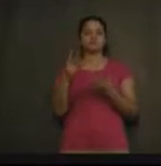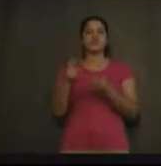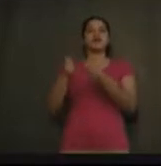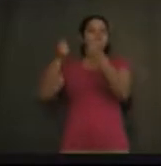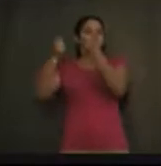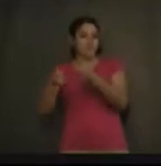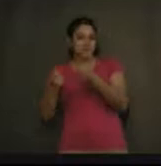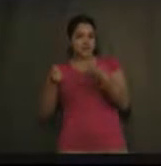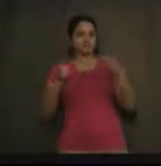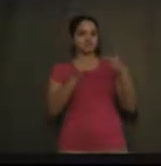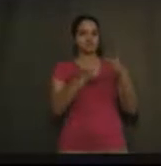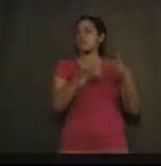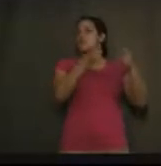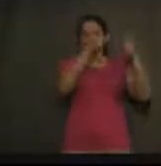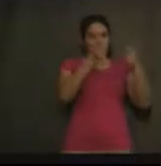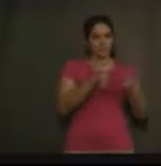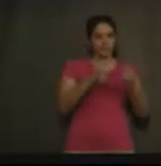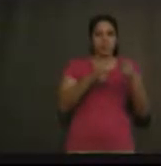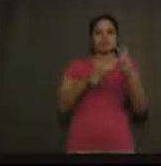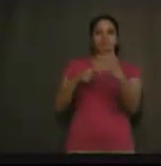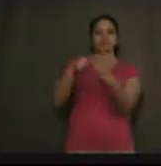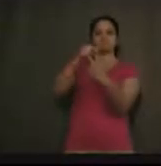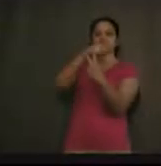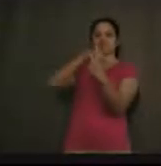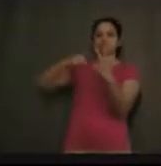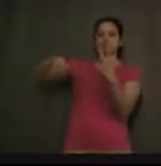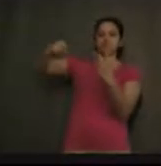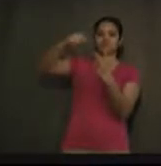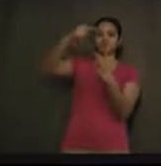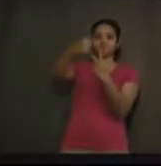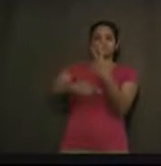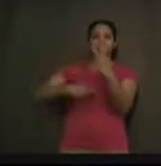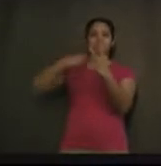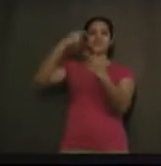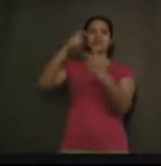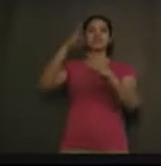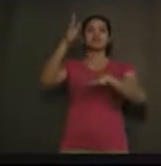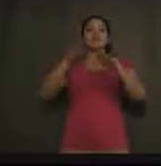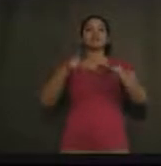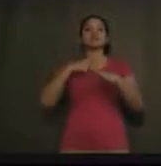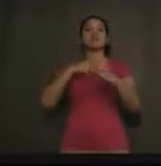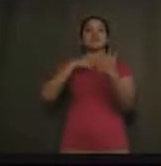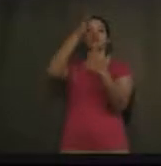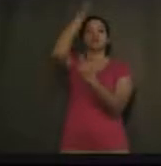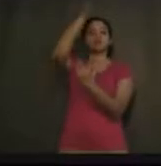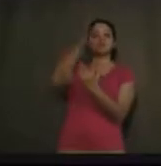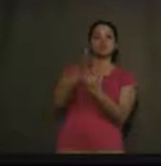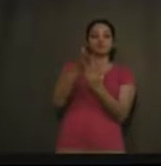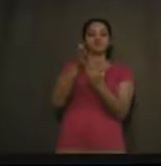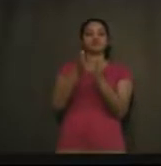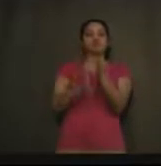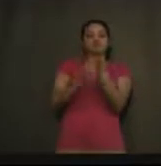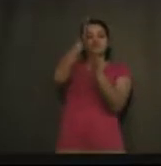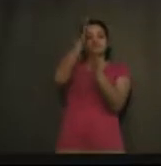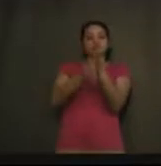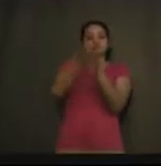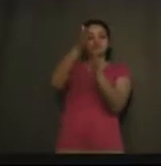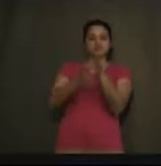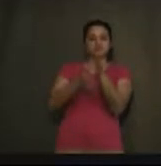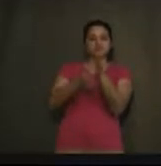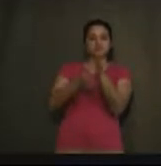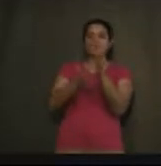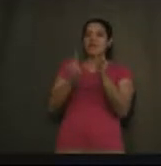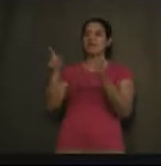instável, se intersectem transversalmente. Ele não cogitou essa possibilidade,